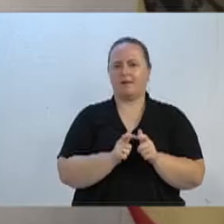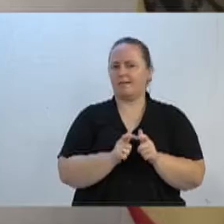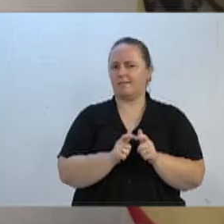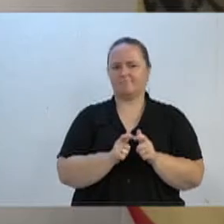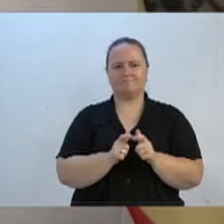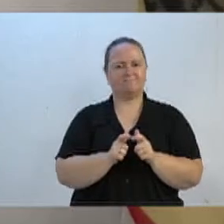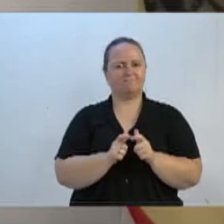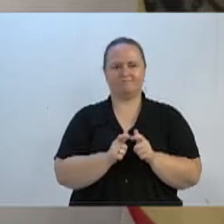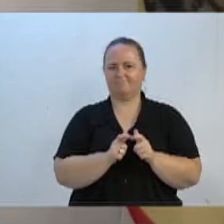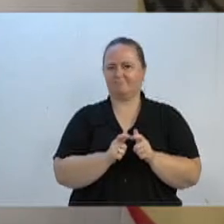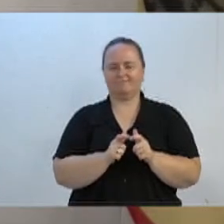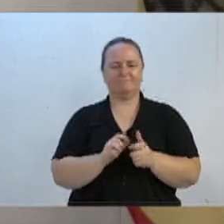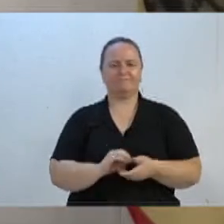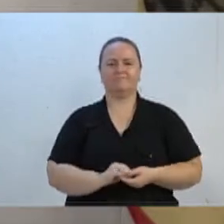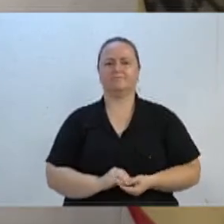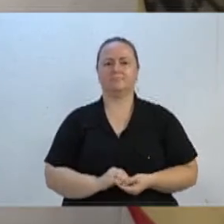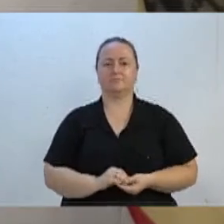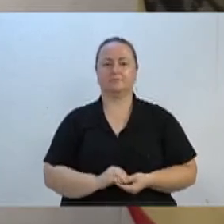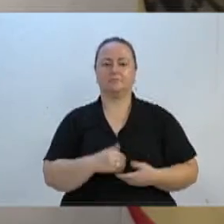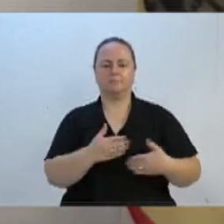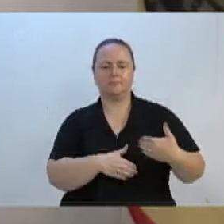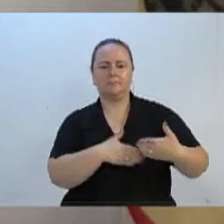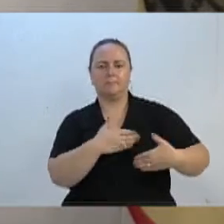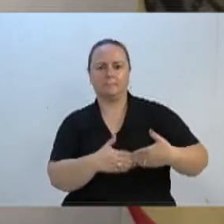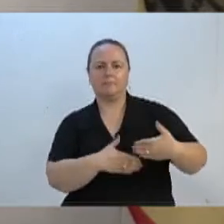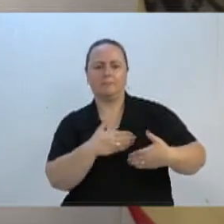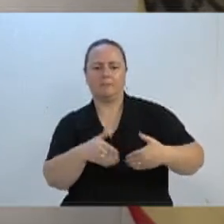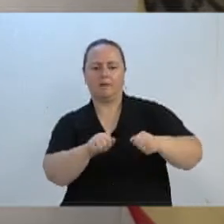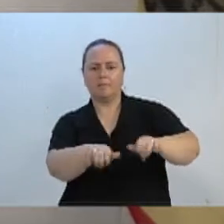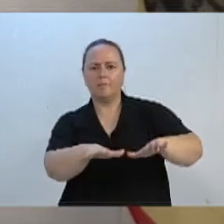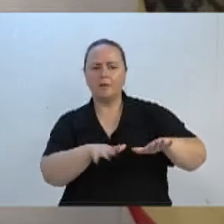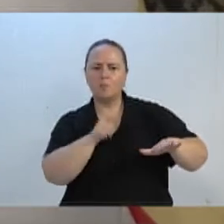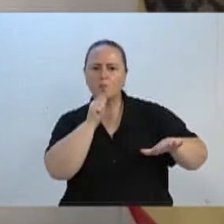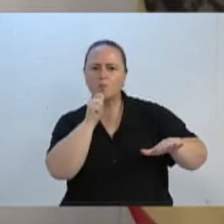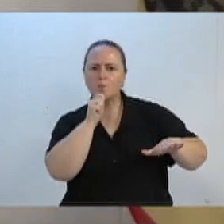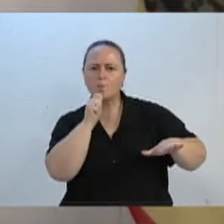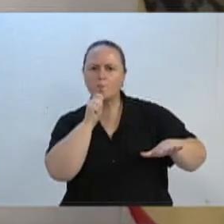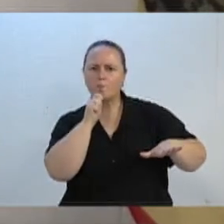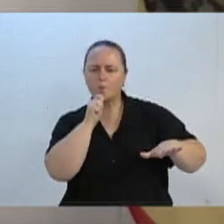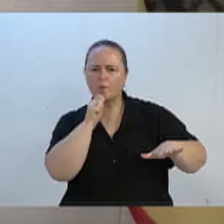plenário, eu vou continuar batendo na CCJ, repito, que está se